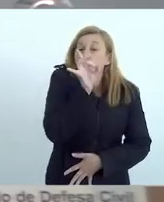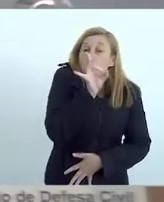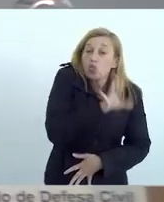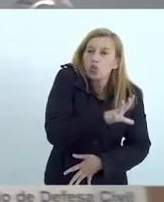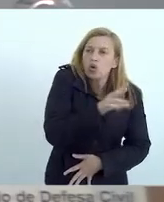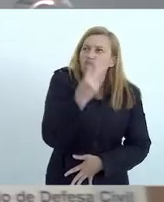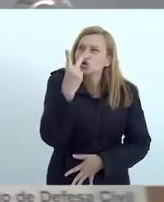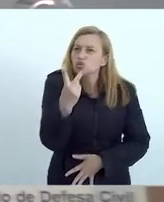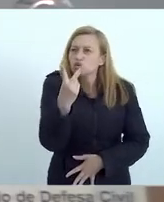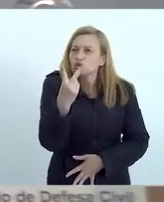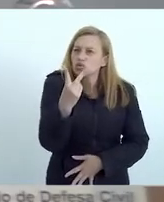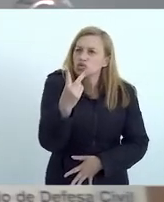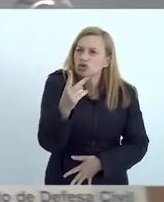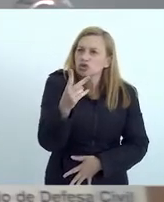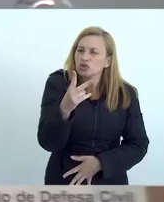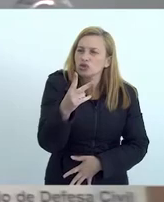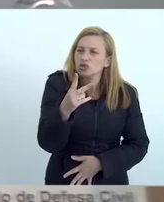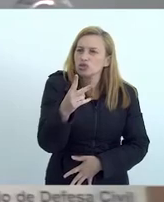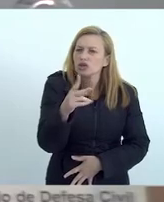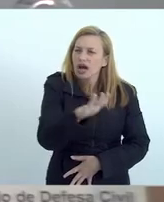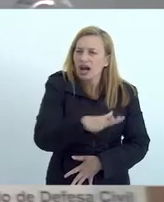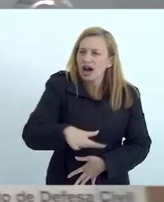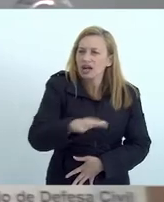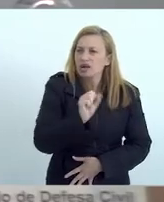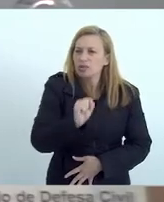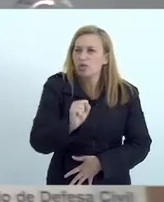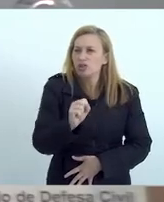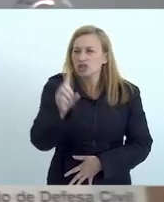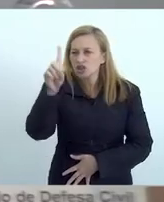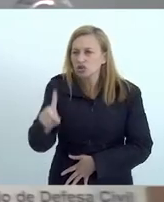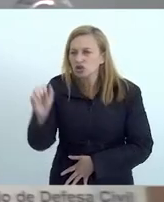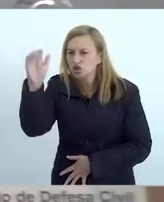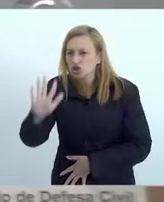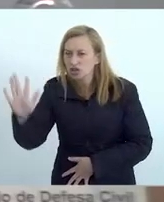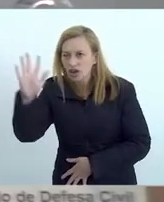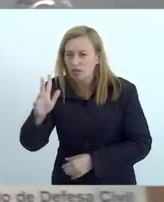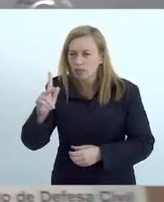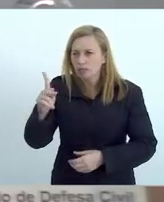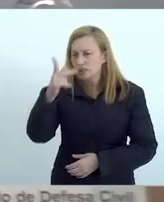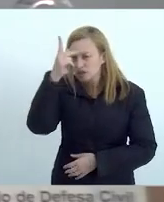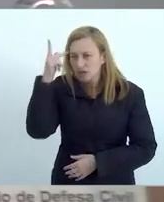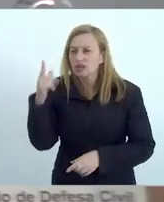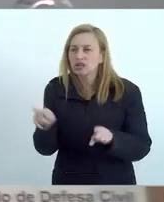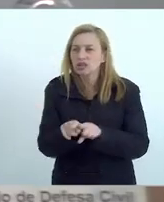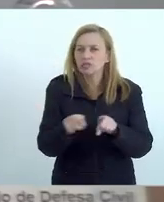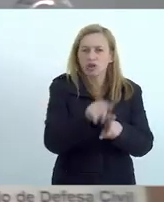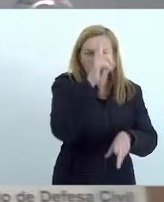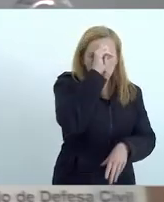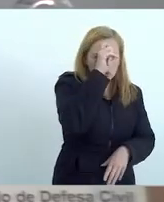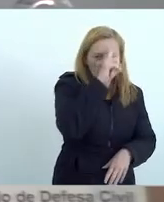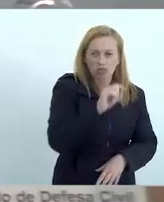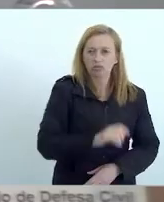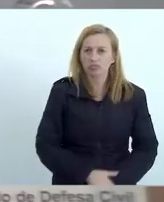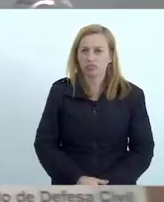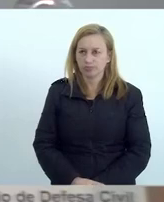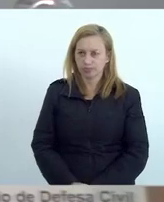única Uni as duas únicas unidades que eles podem frequentar a diretoria Geral de pessoal e o hospital